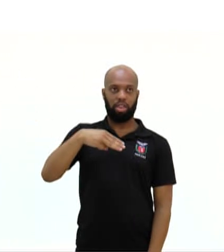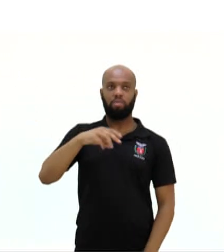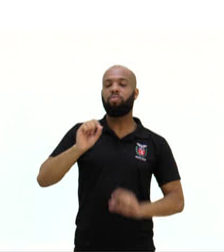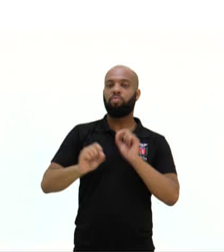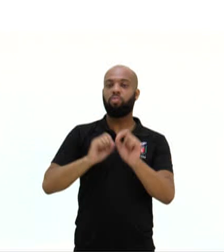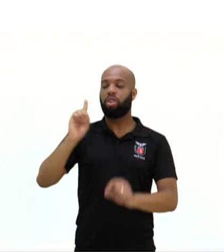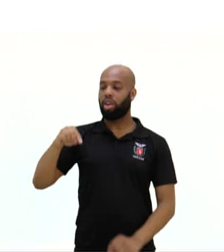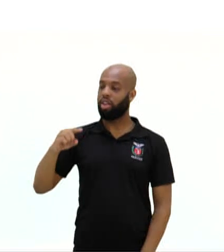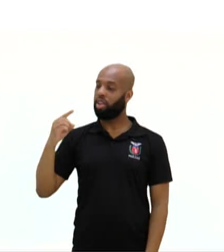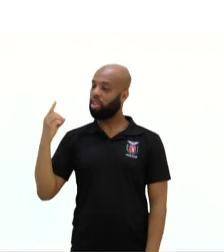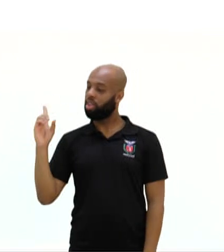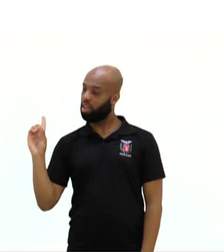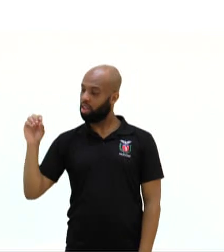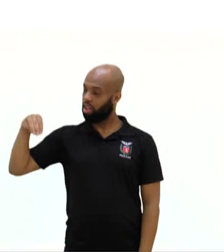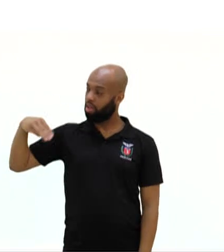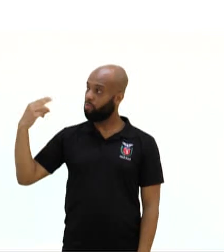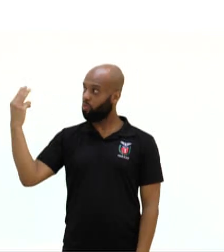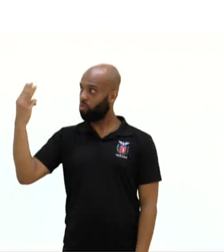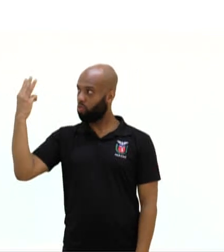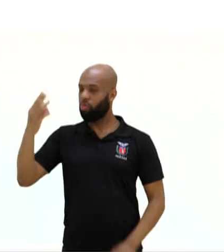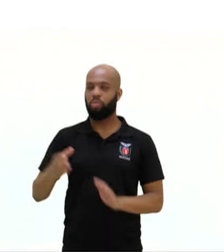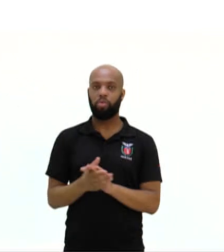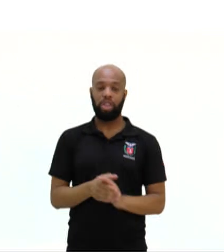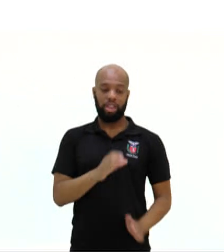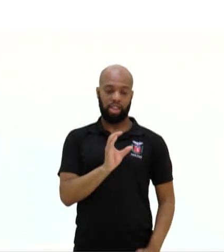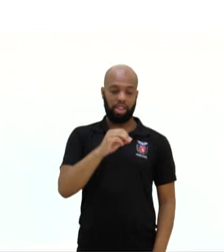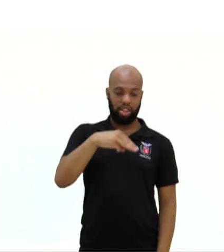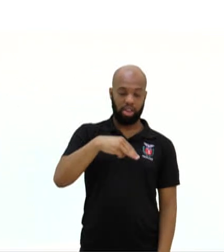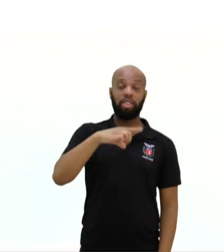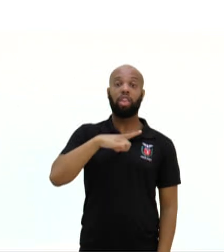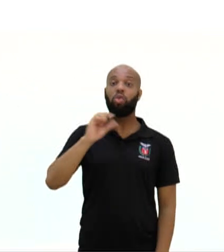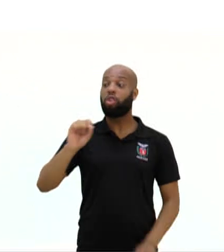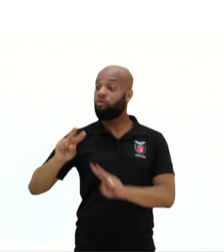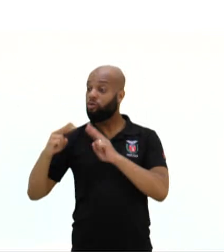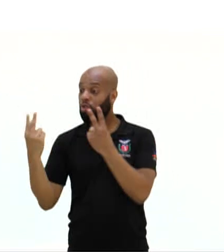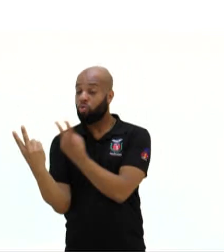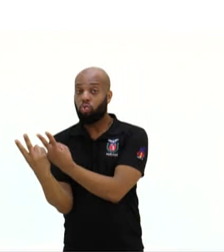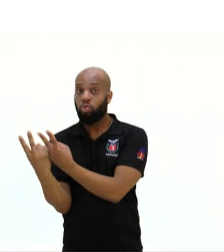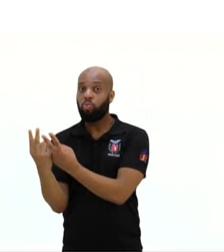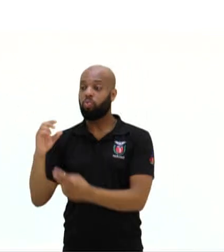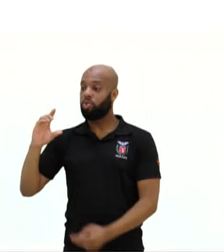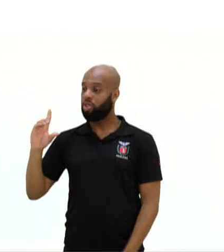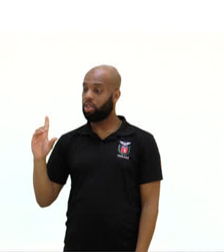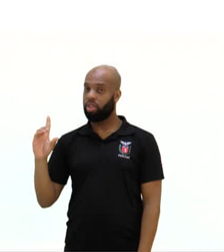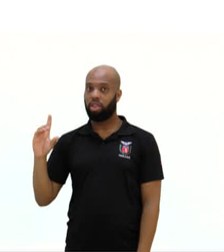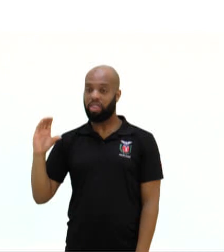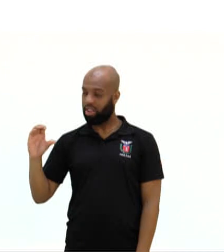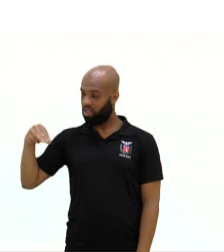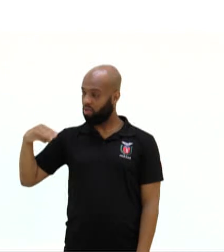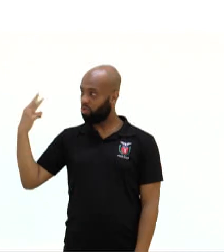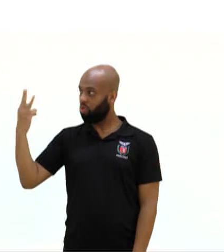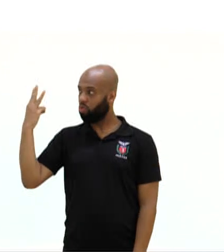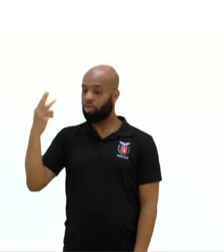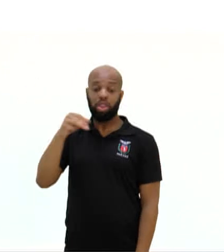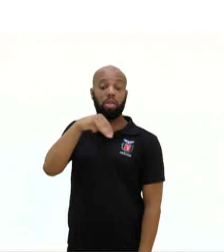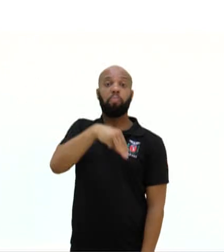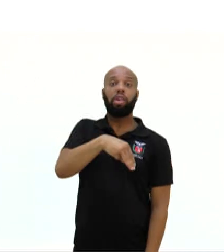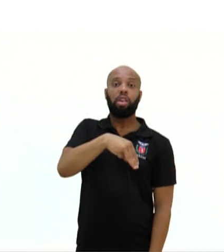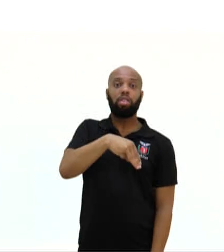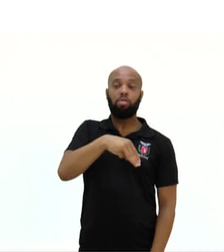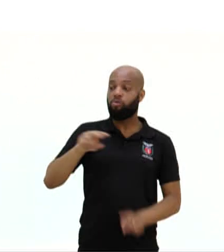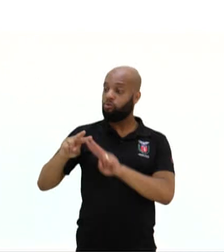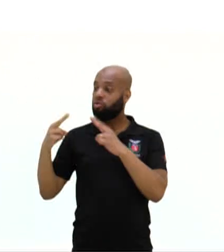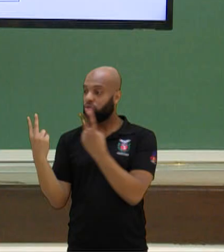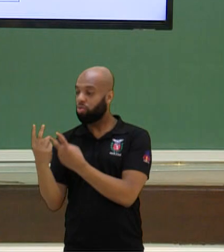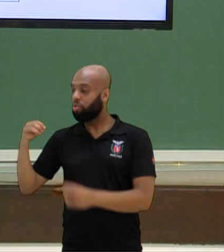decímetro, eu tenho decímetro ao cubo. 1 centímetro, eu tenho centímetro ao cubo. E o metro, eu tenho metro ao cubo. Então,